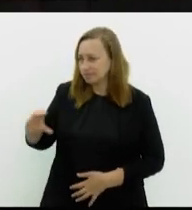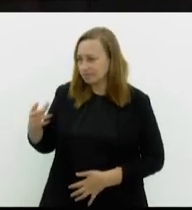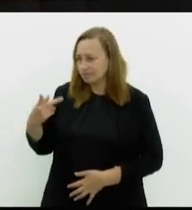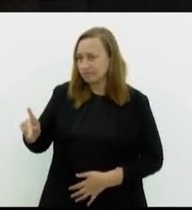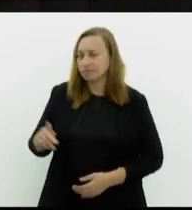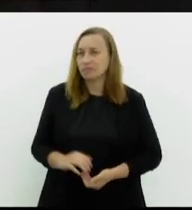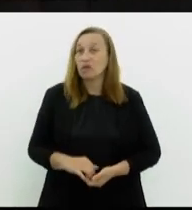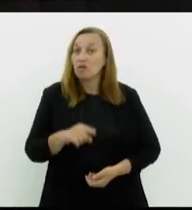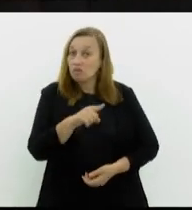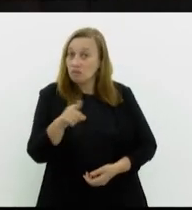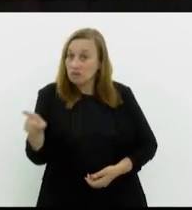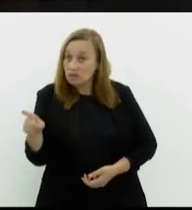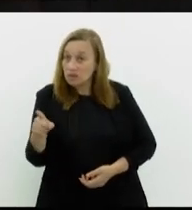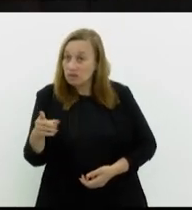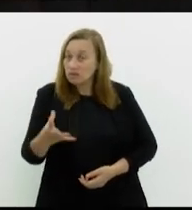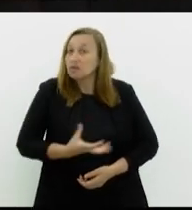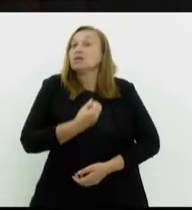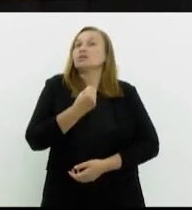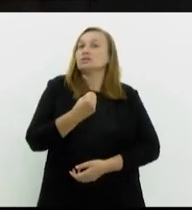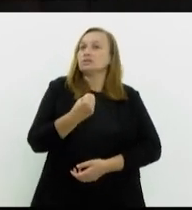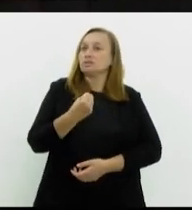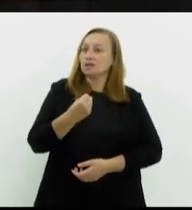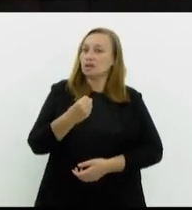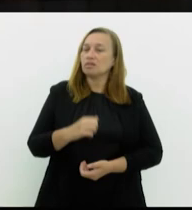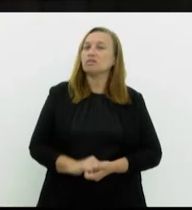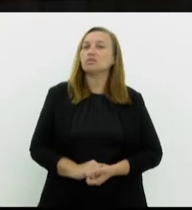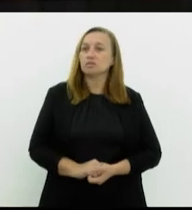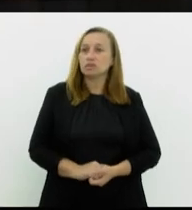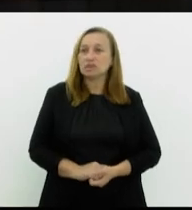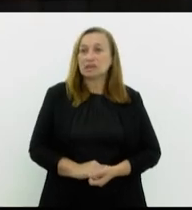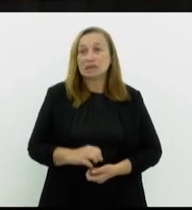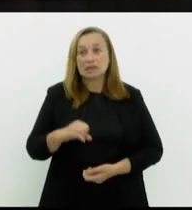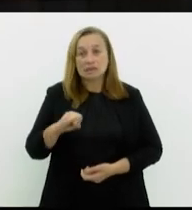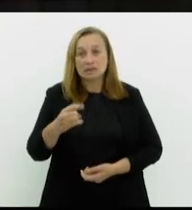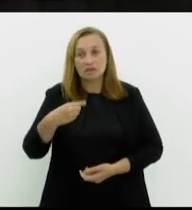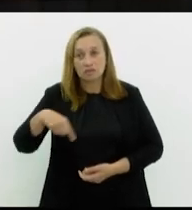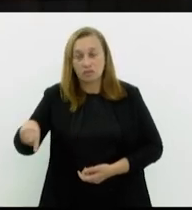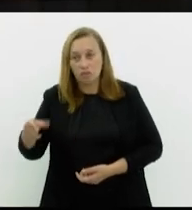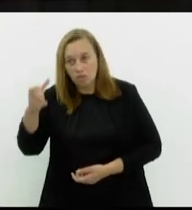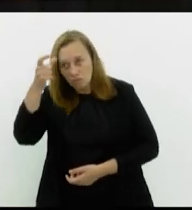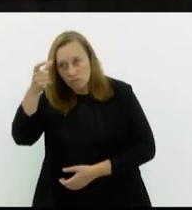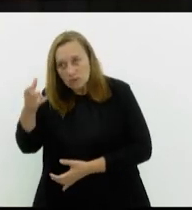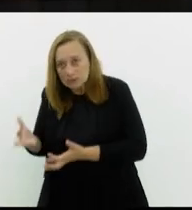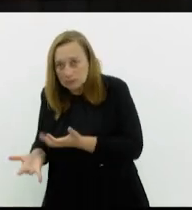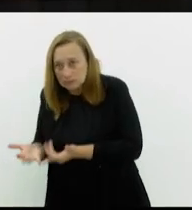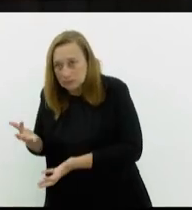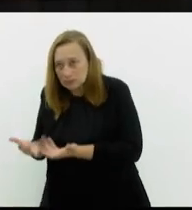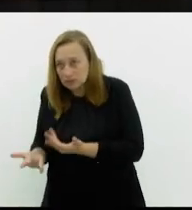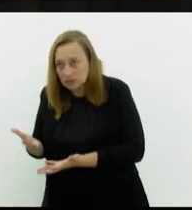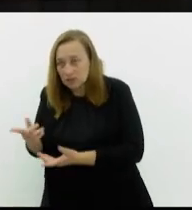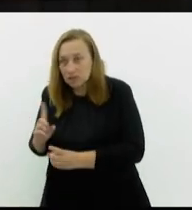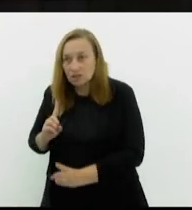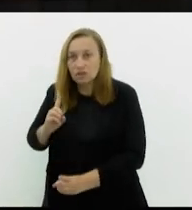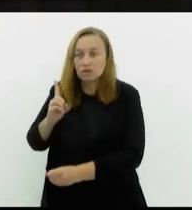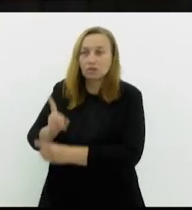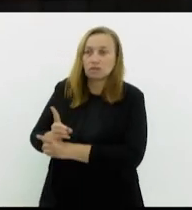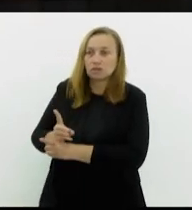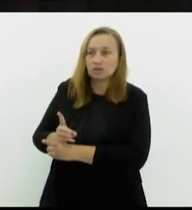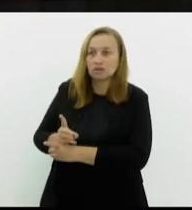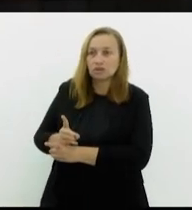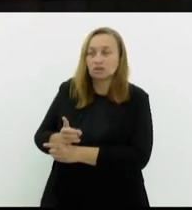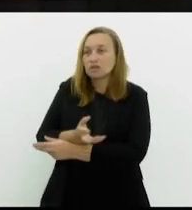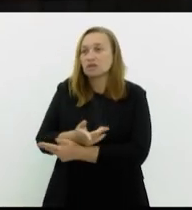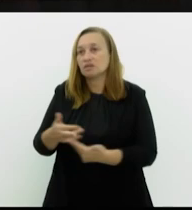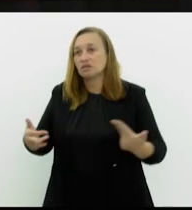Vocês hão de se surpreender, se forem para o inferno, de lá encontrarem